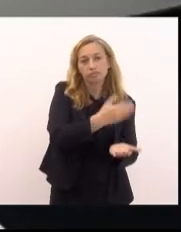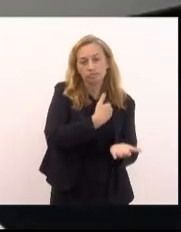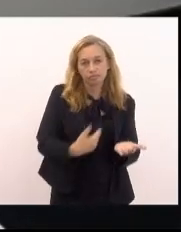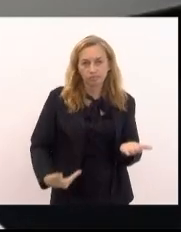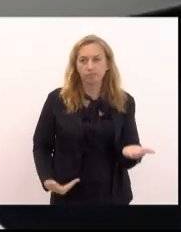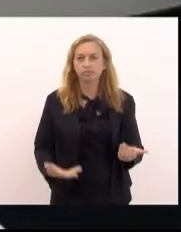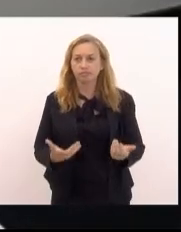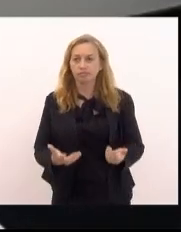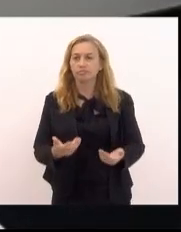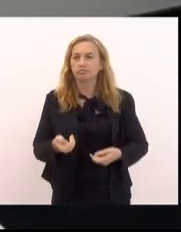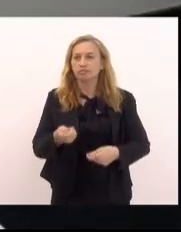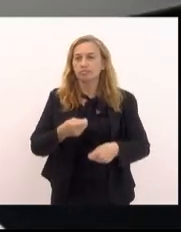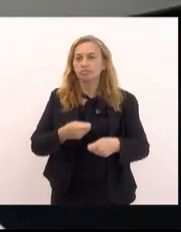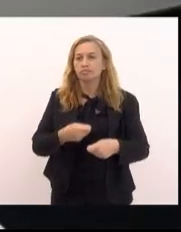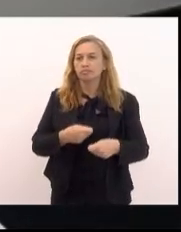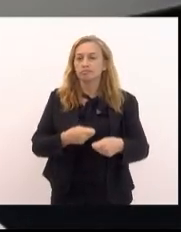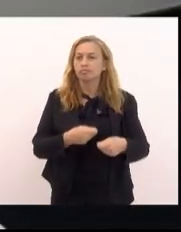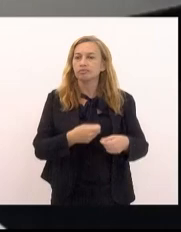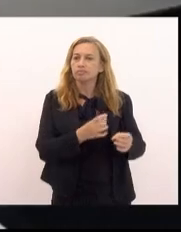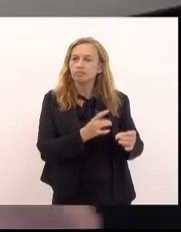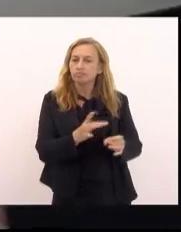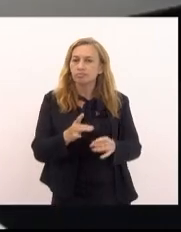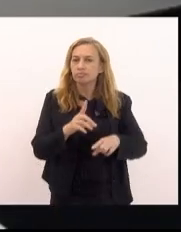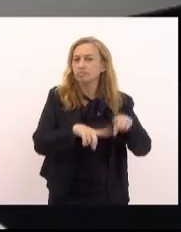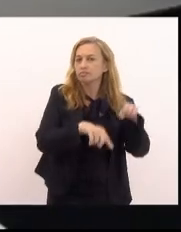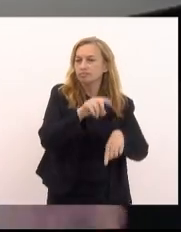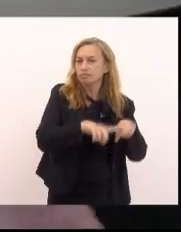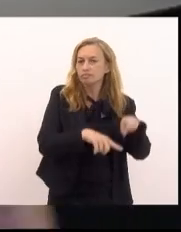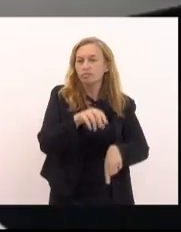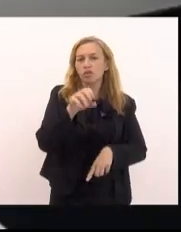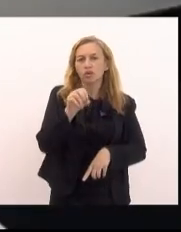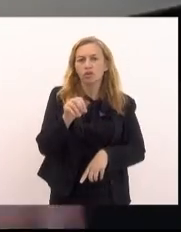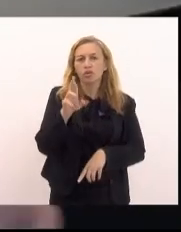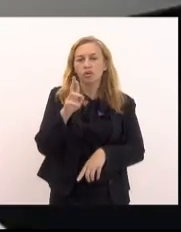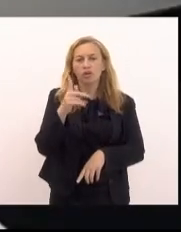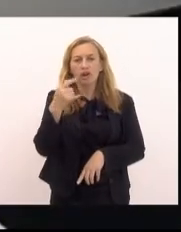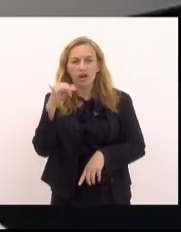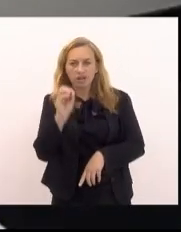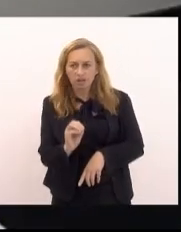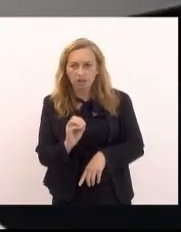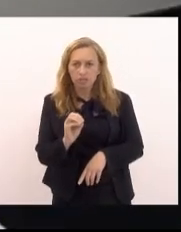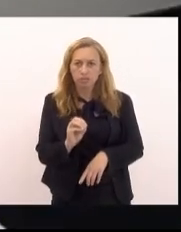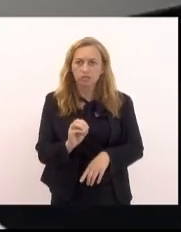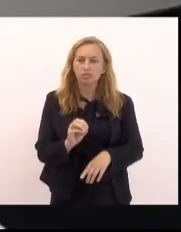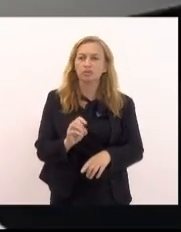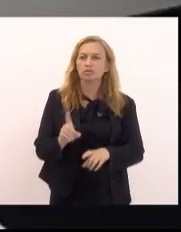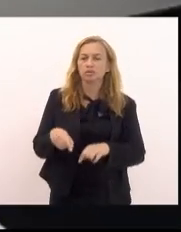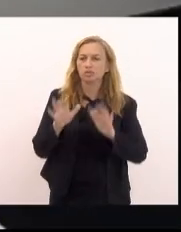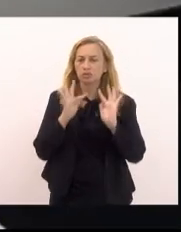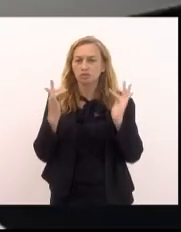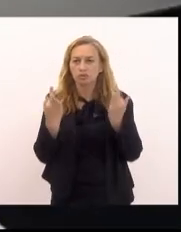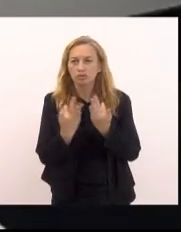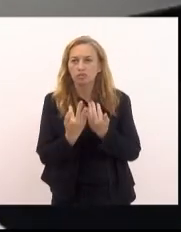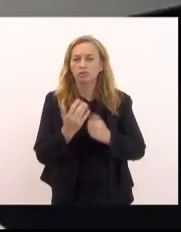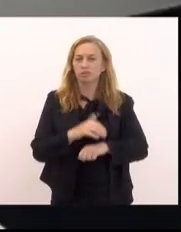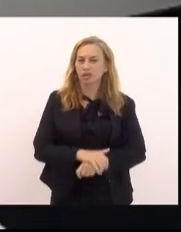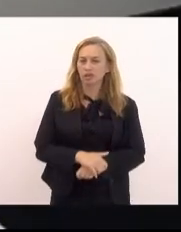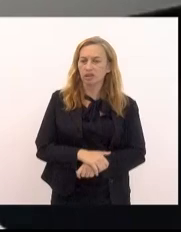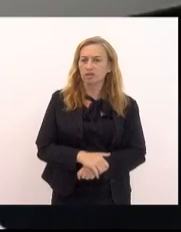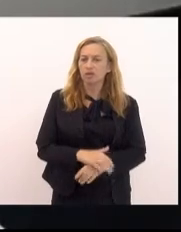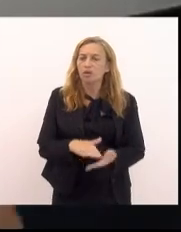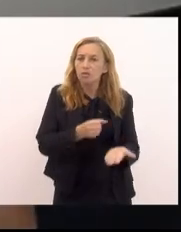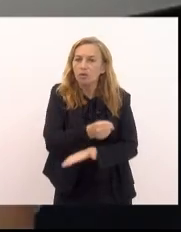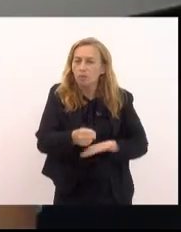para comercializar produtos orgânicos, agroecológicos, da agricultura familiar, produzidos e comercializados com base nos